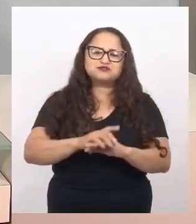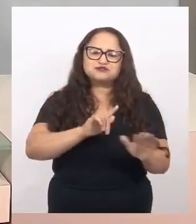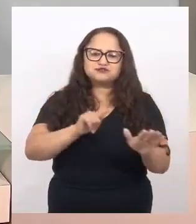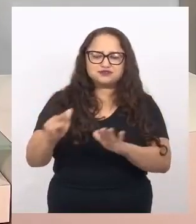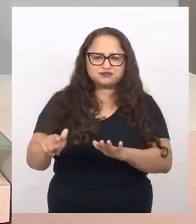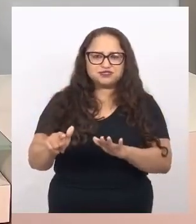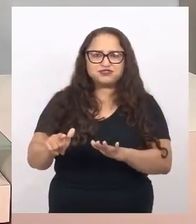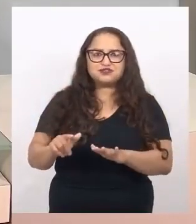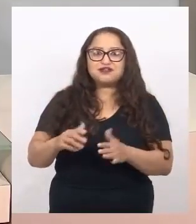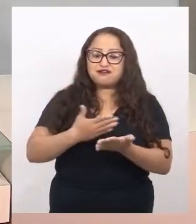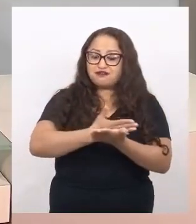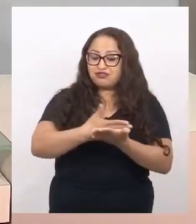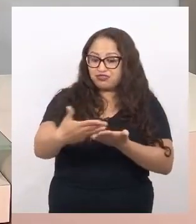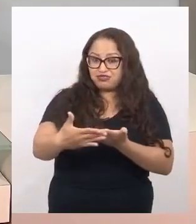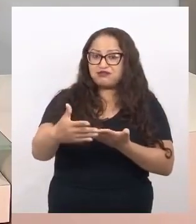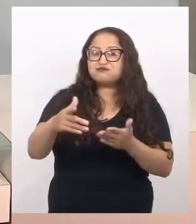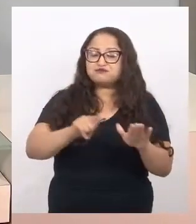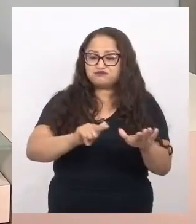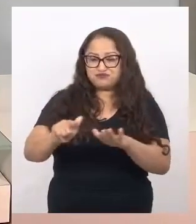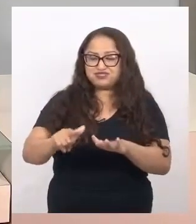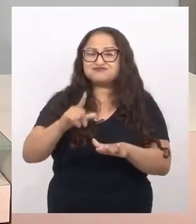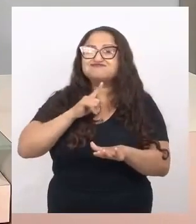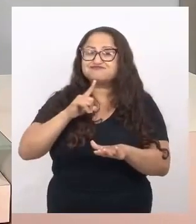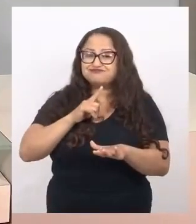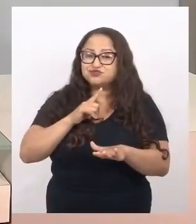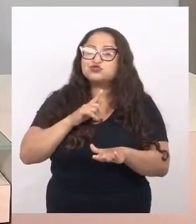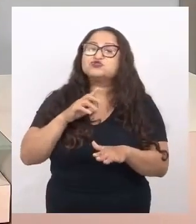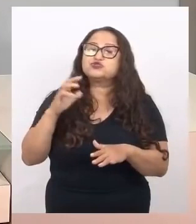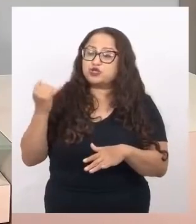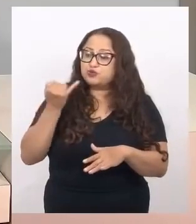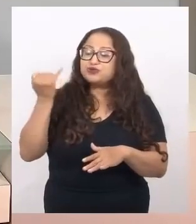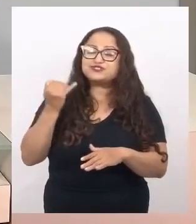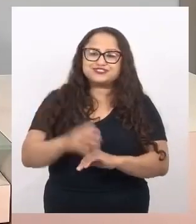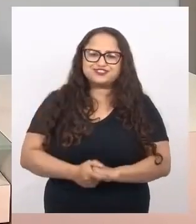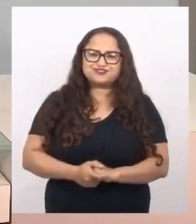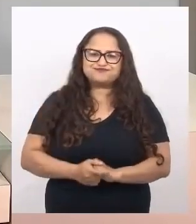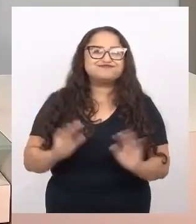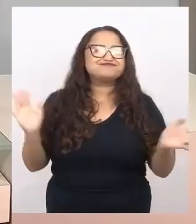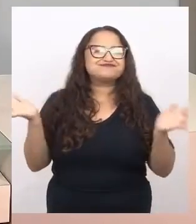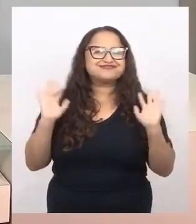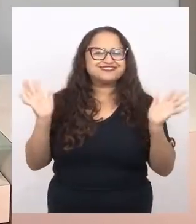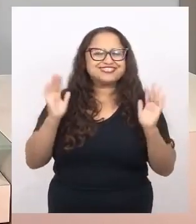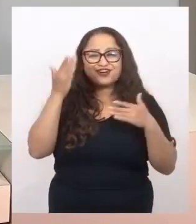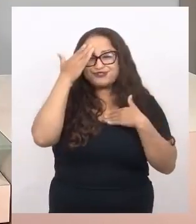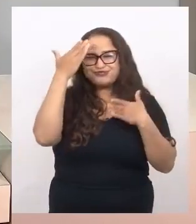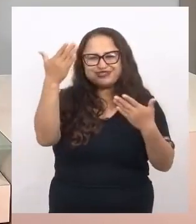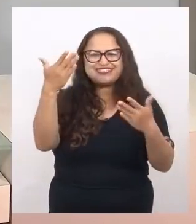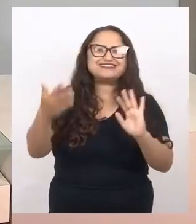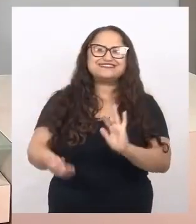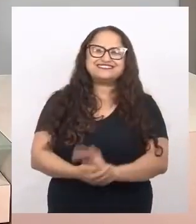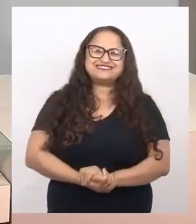vem começa o nosso processo mais importante do ano. Tchau, tchau. Tchau, tchau, pessoal. Obrigada.